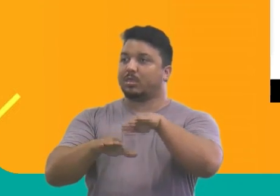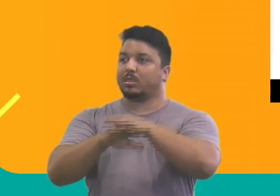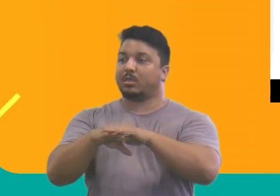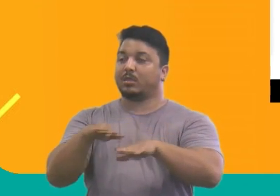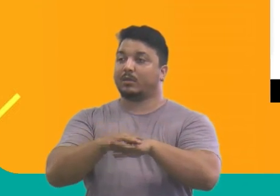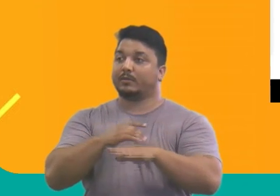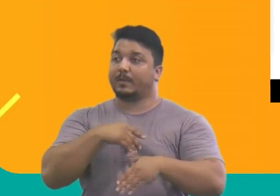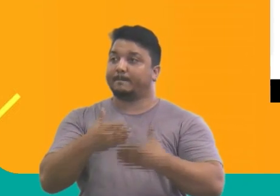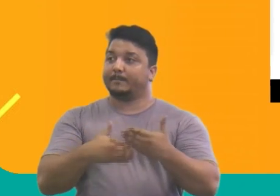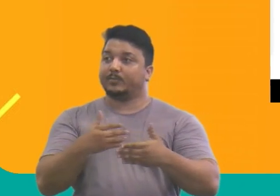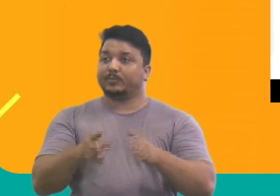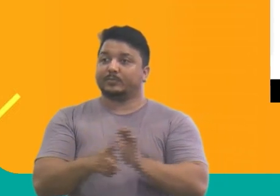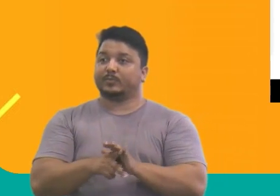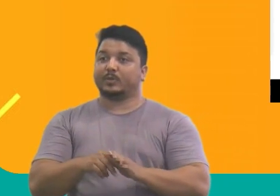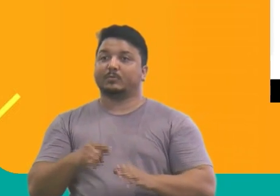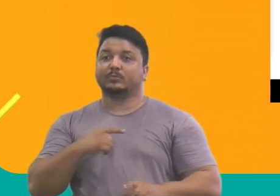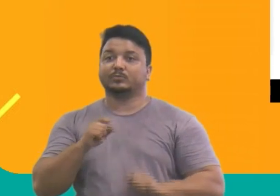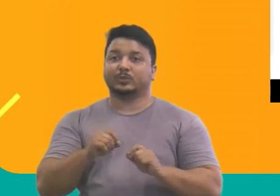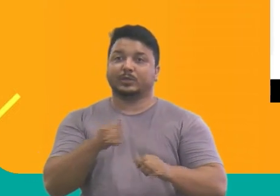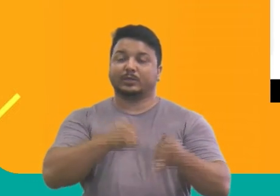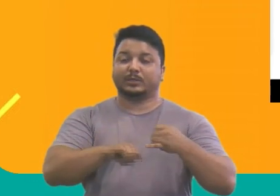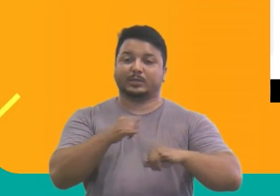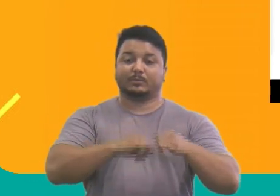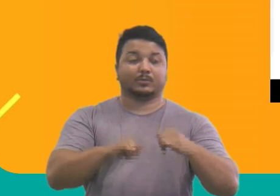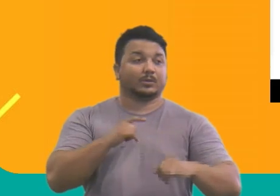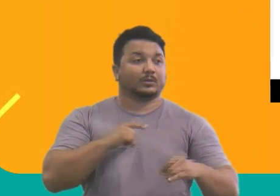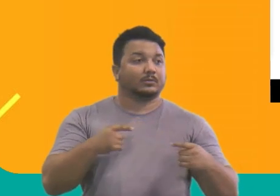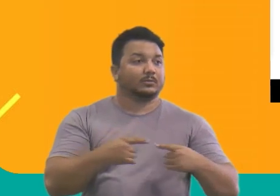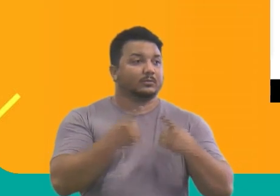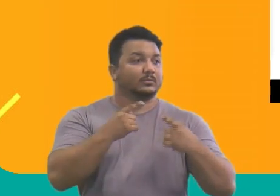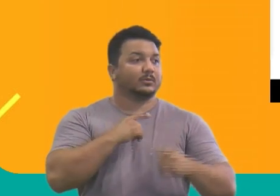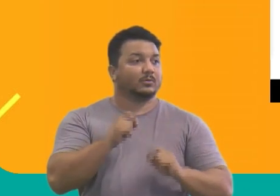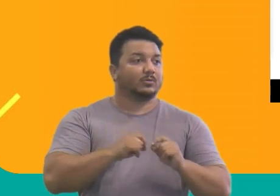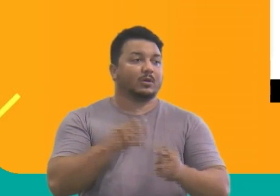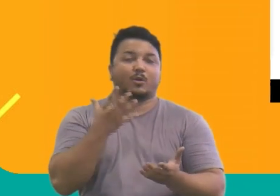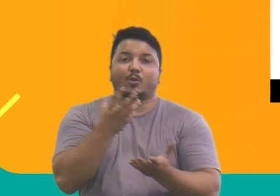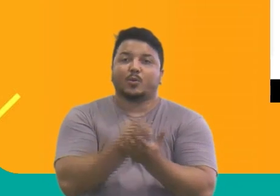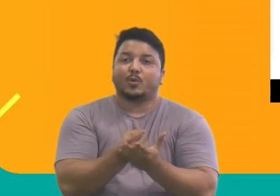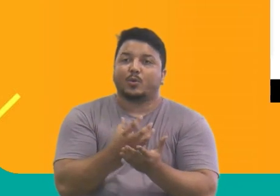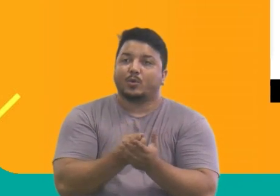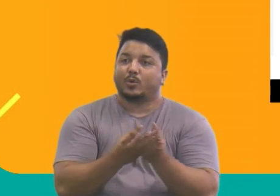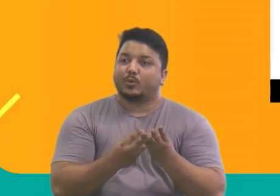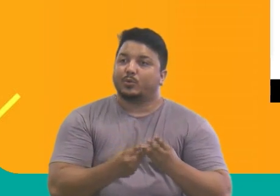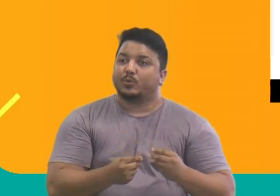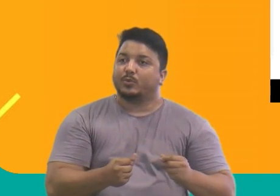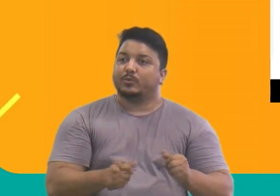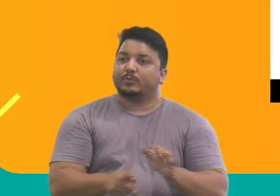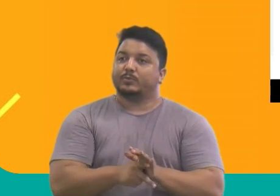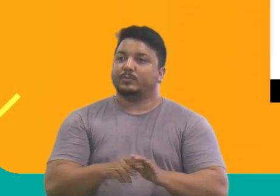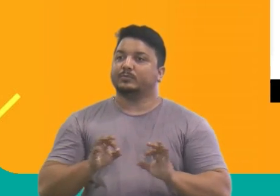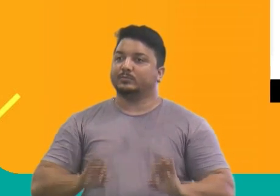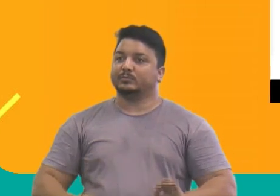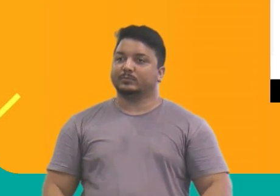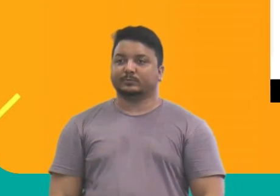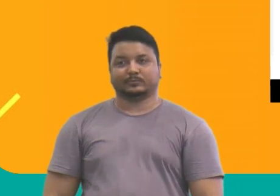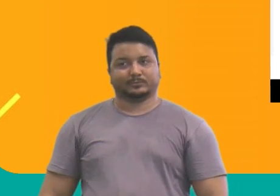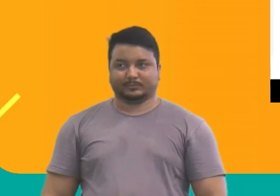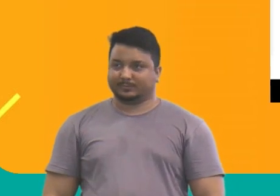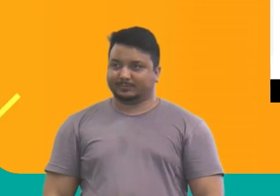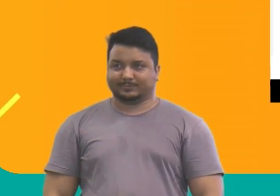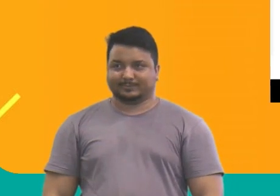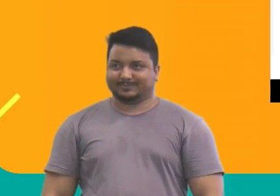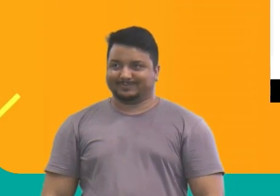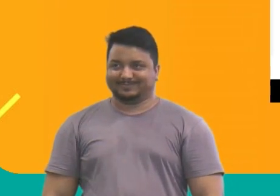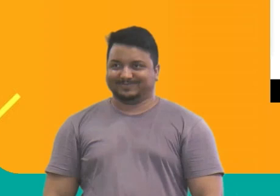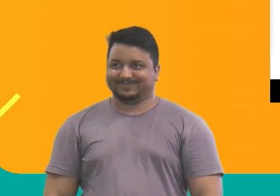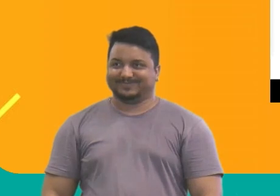qual substâncias ou compostos químicos são absorvidos pelos organismos. A gente entende,